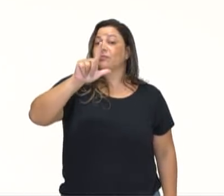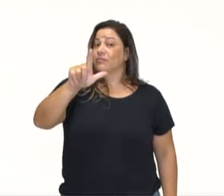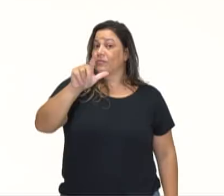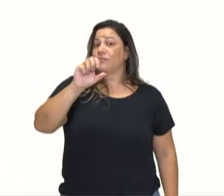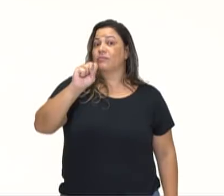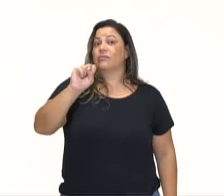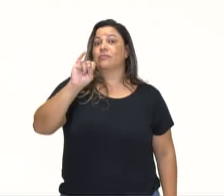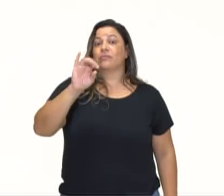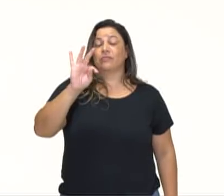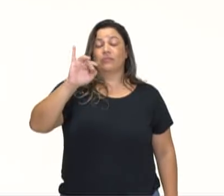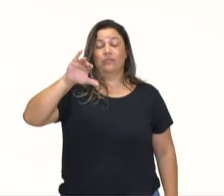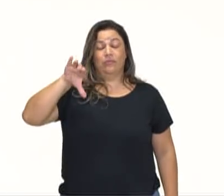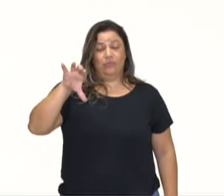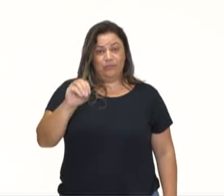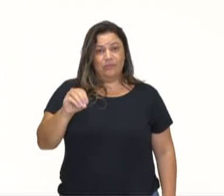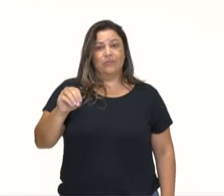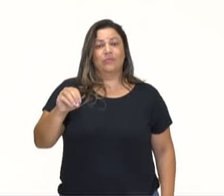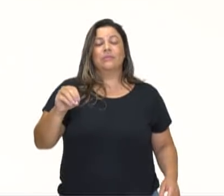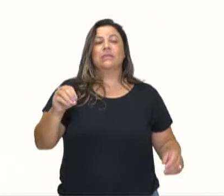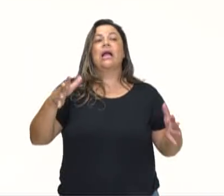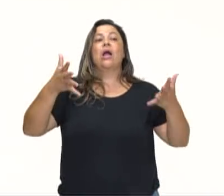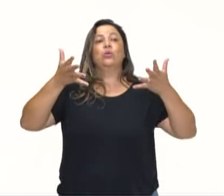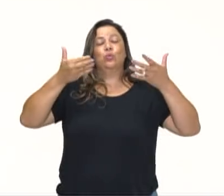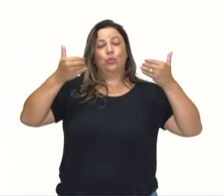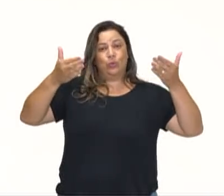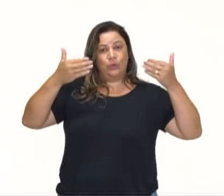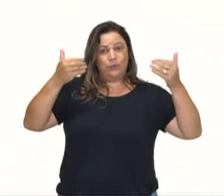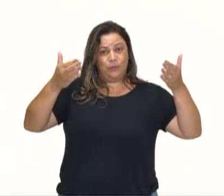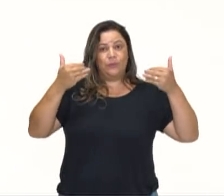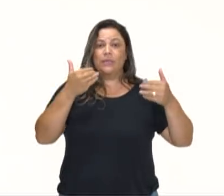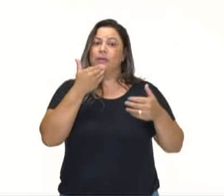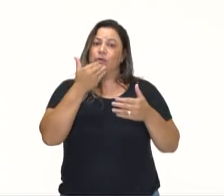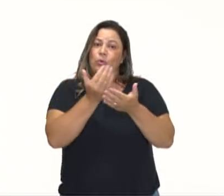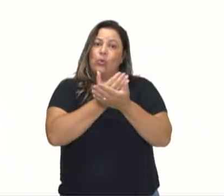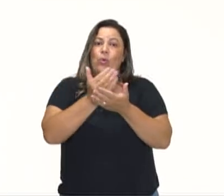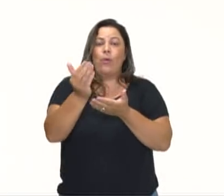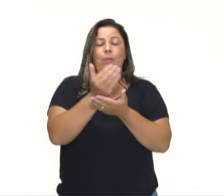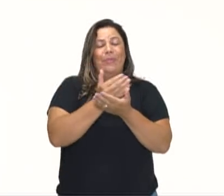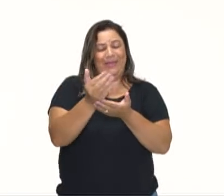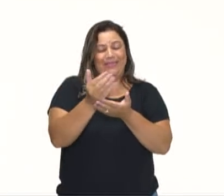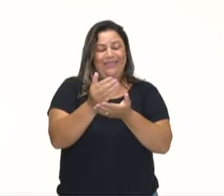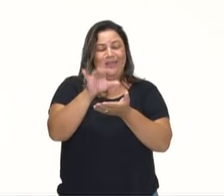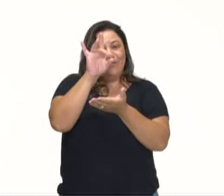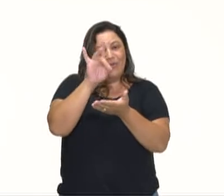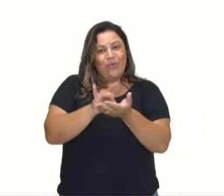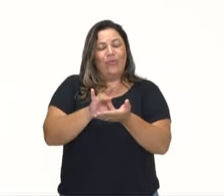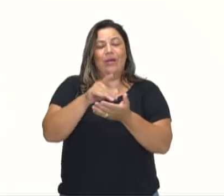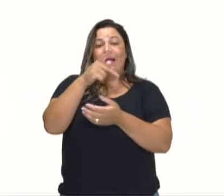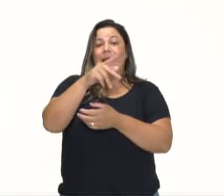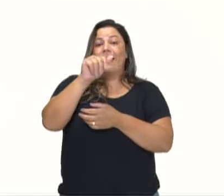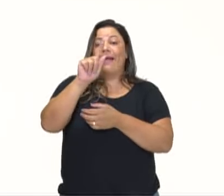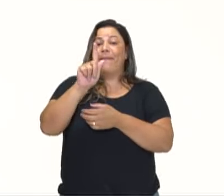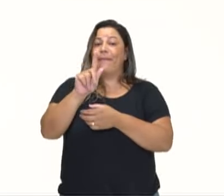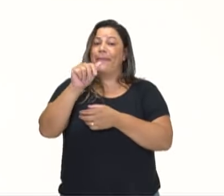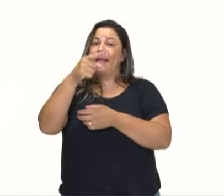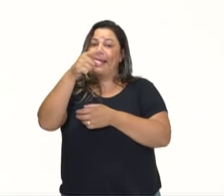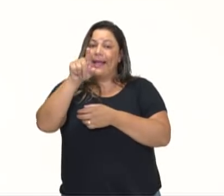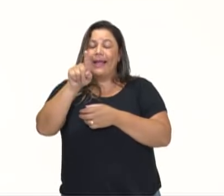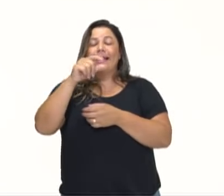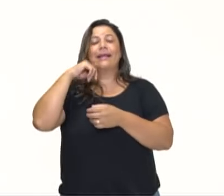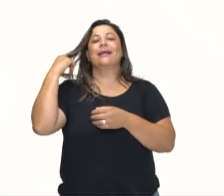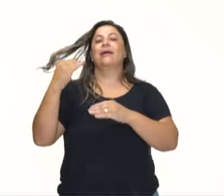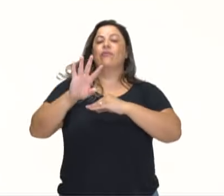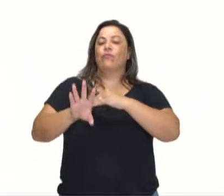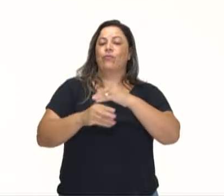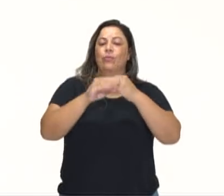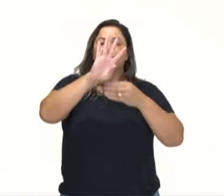colheita e também pedir fartura para o futuro. A festa originalmente pagã foi incorporada ao calendário católico e